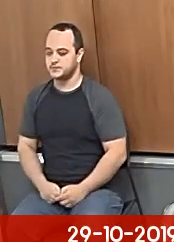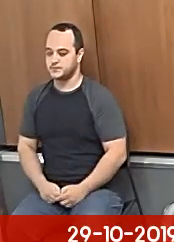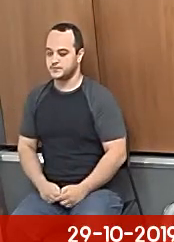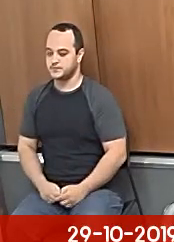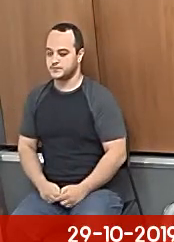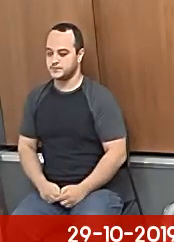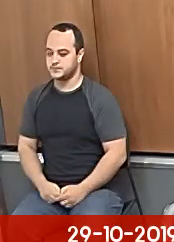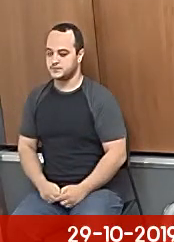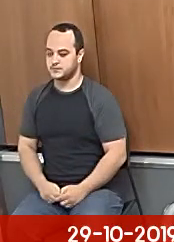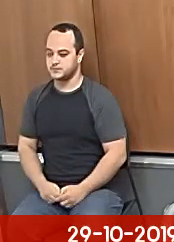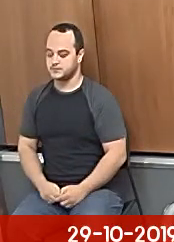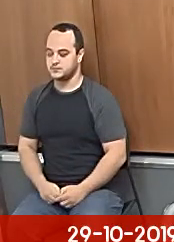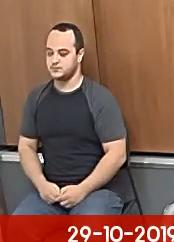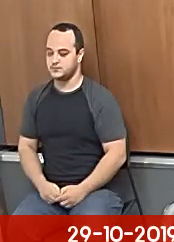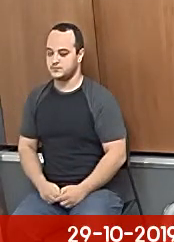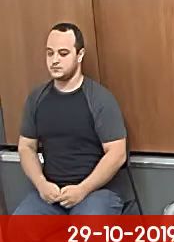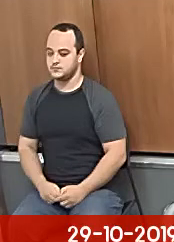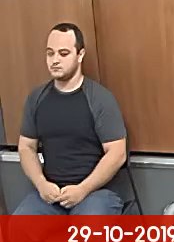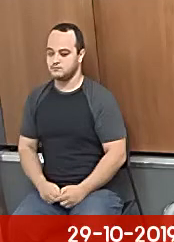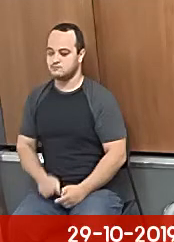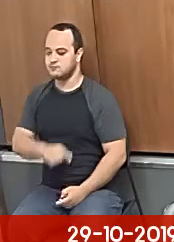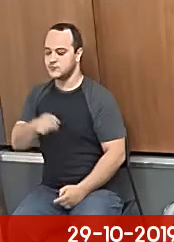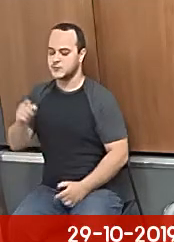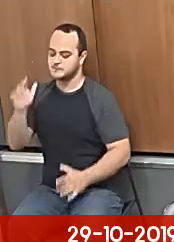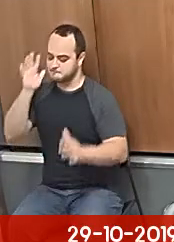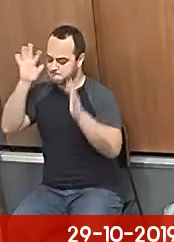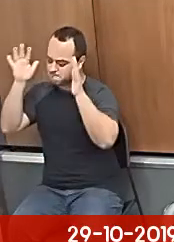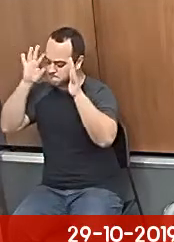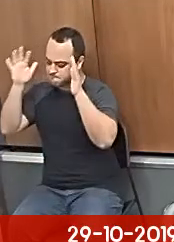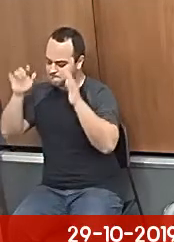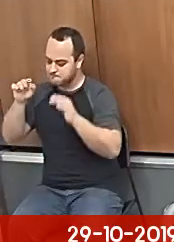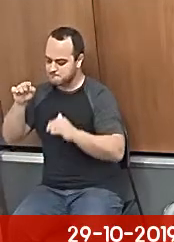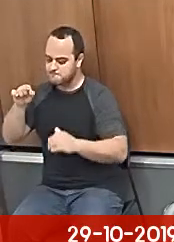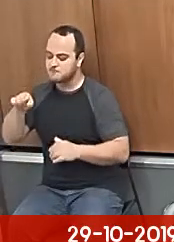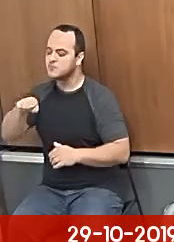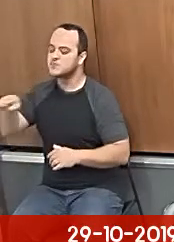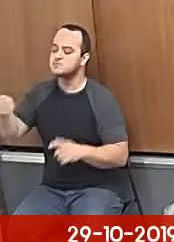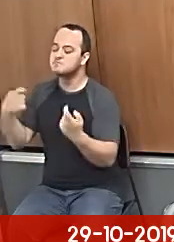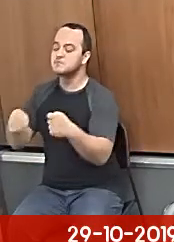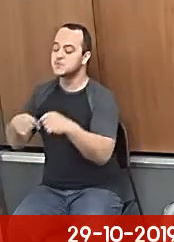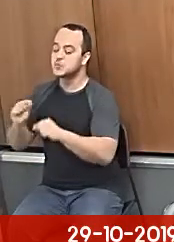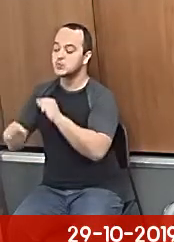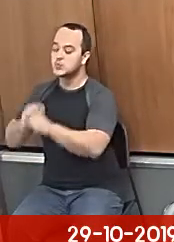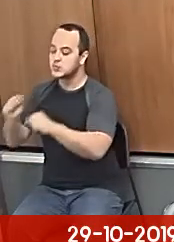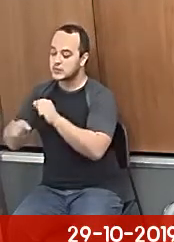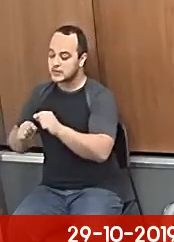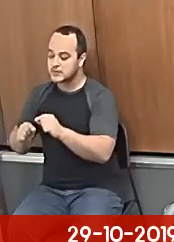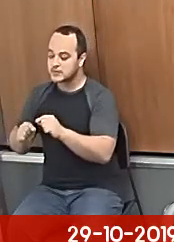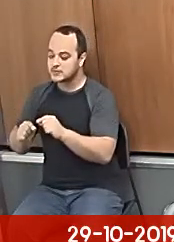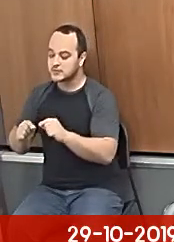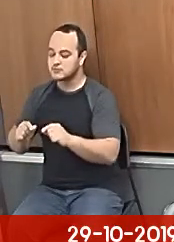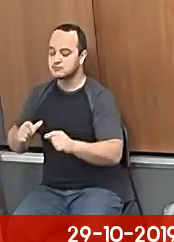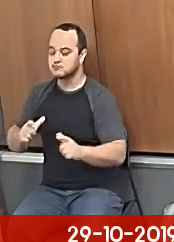montei aqui. Aí vocês me perguntam, Tadeu, o que vocês precisam? Aí está no próximo slide, eu coloquei três coisas